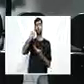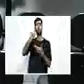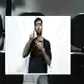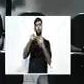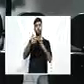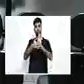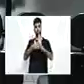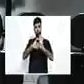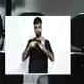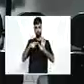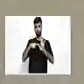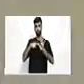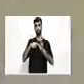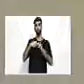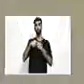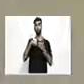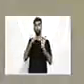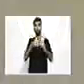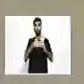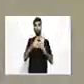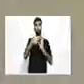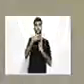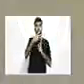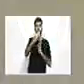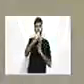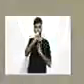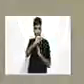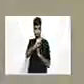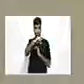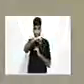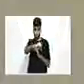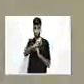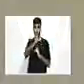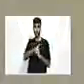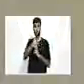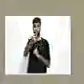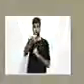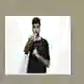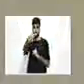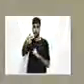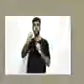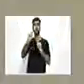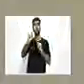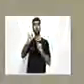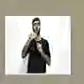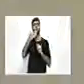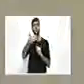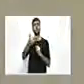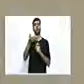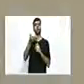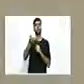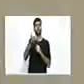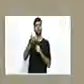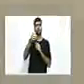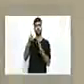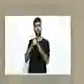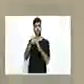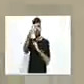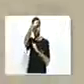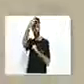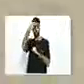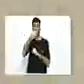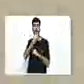indicação indicação 289 bar 2017 em que eu solicito ao Senhor